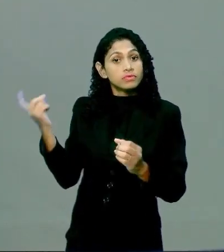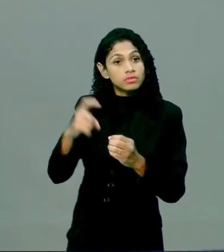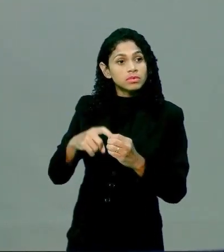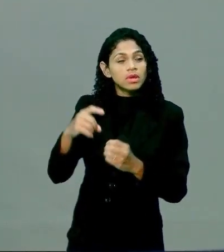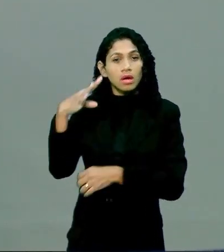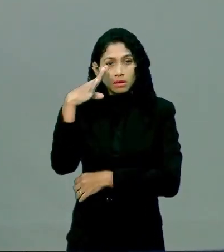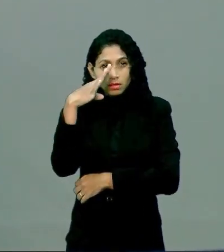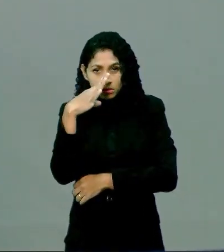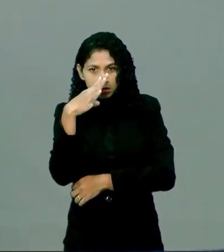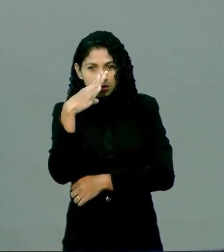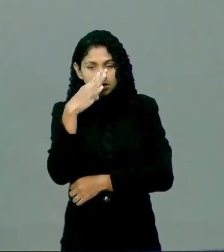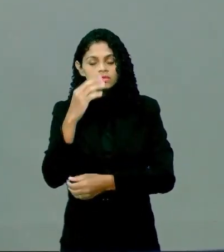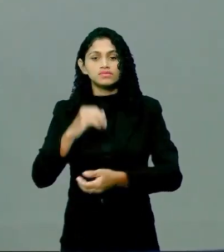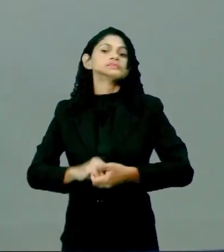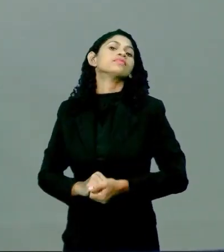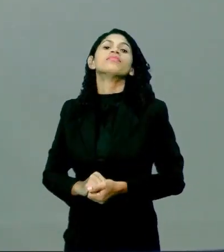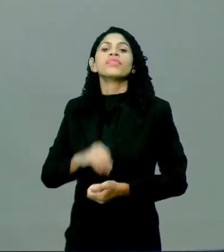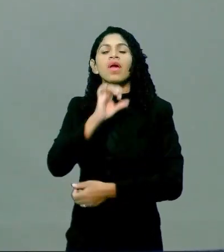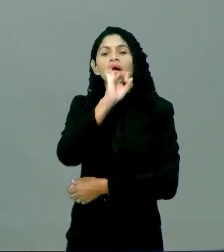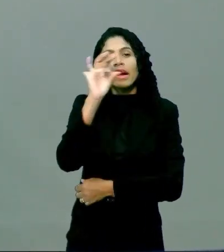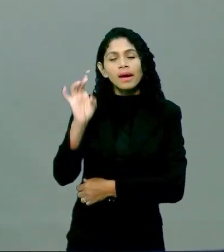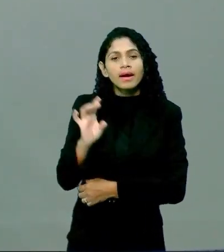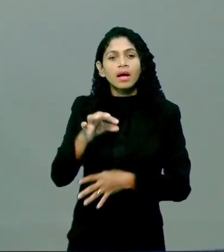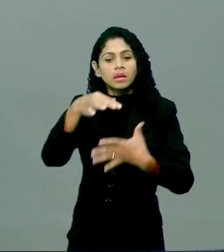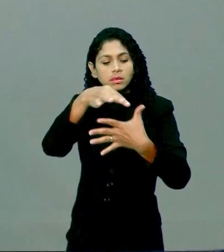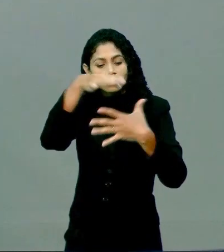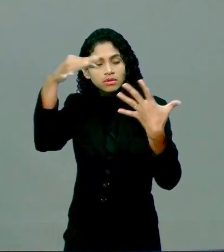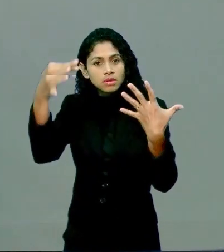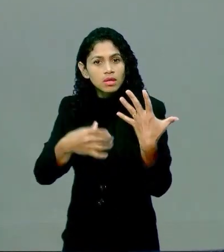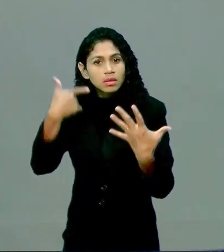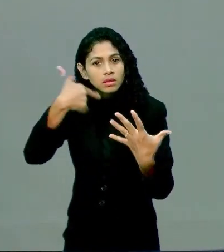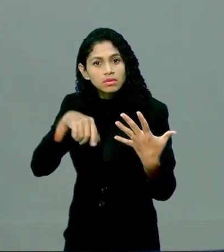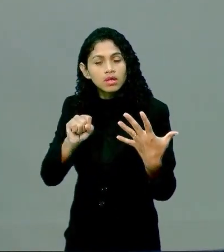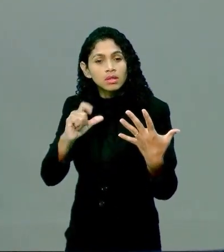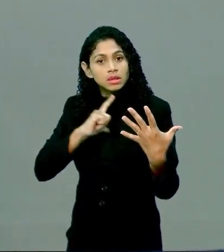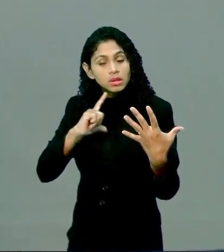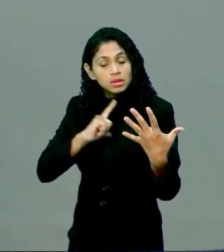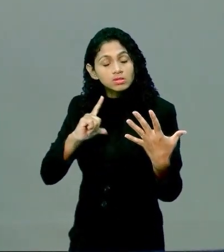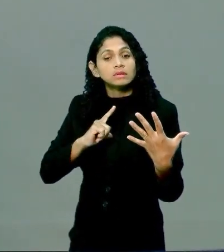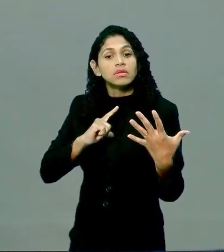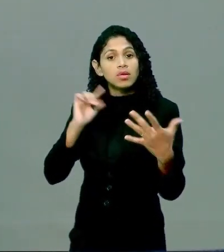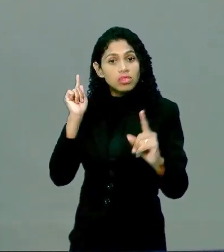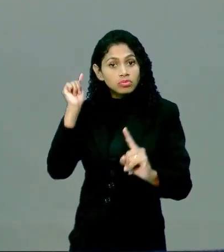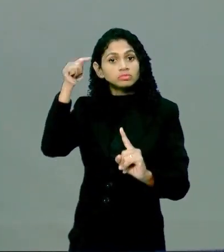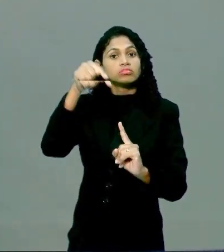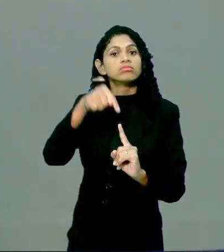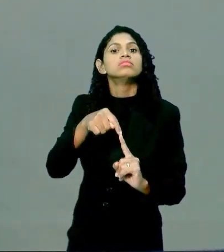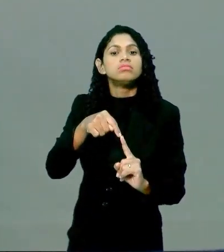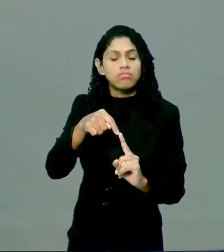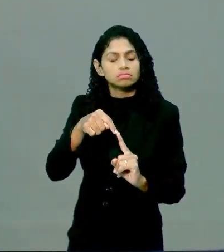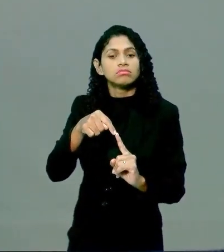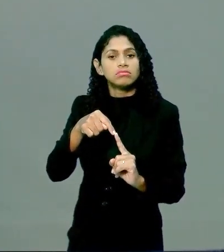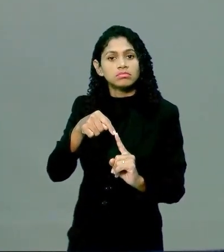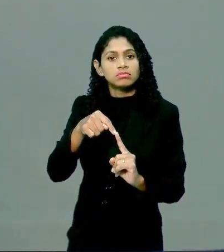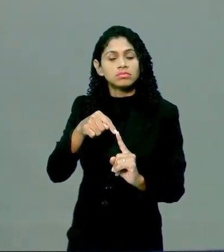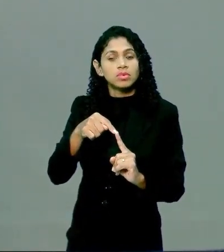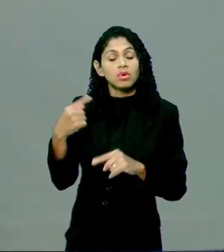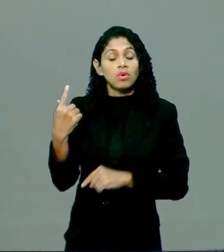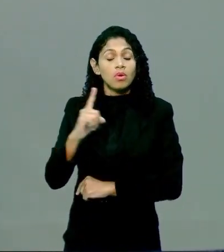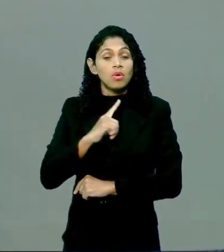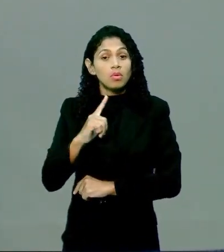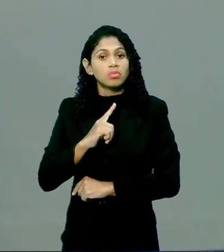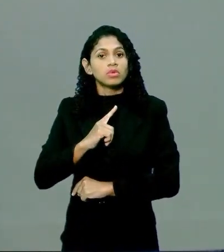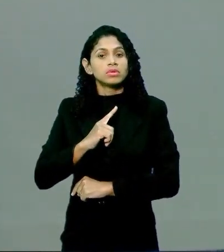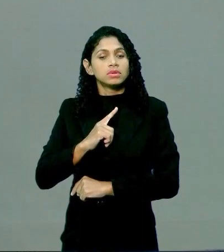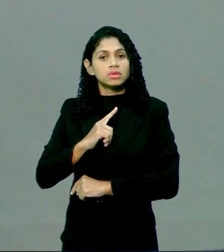elemento da comunicação de acordo com o objetivo comunicativo. Lembrando que quando nós falamos de texto literário, a gente